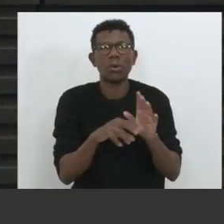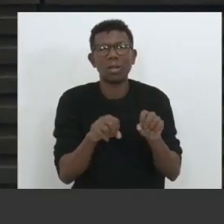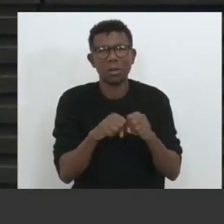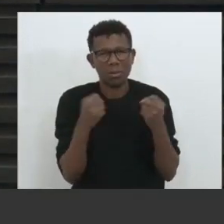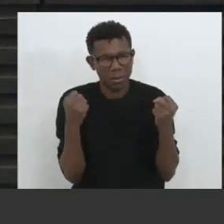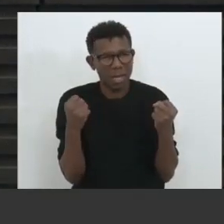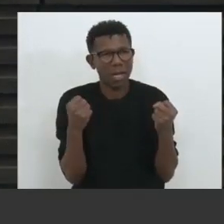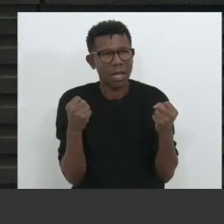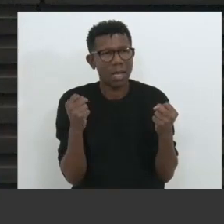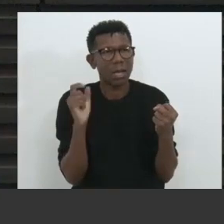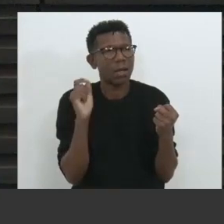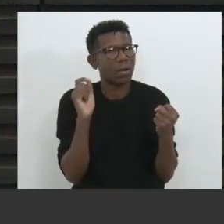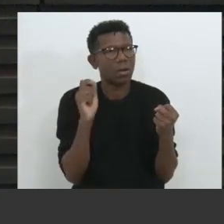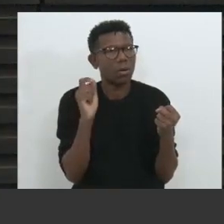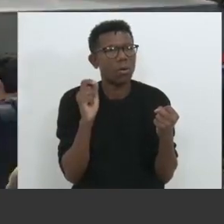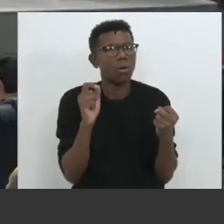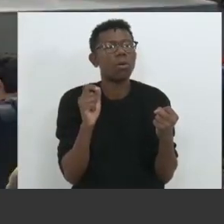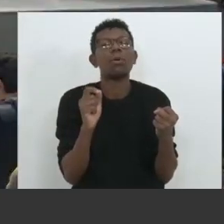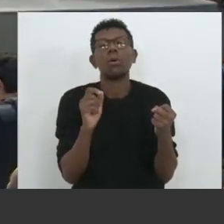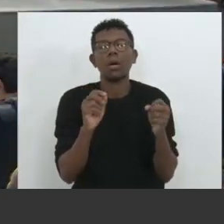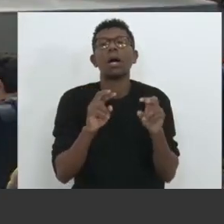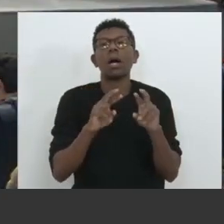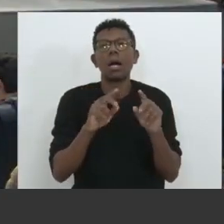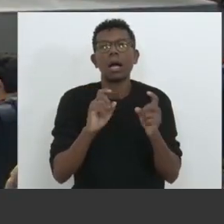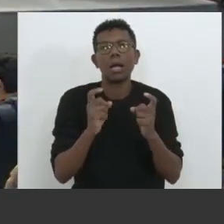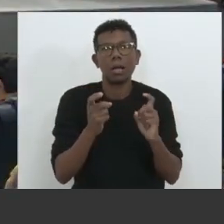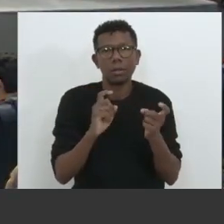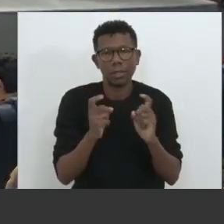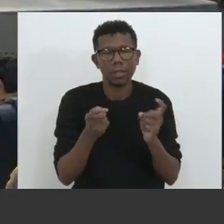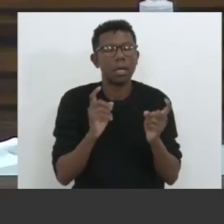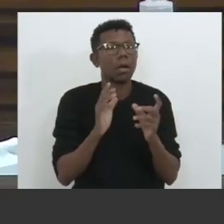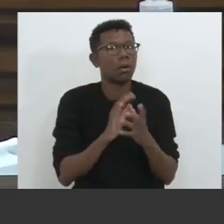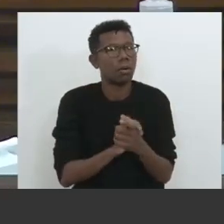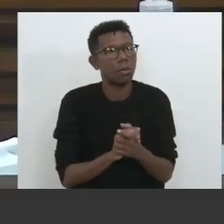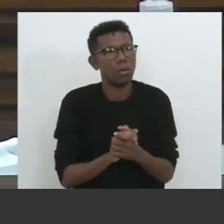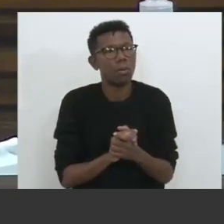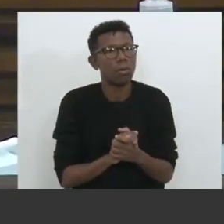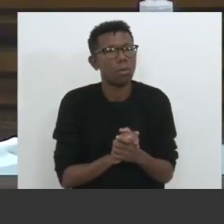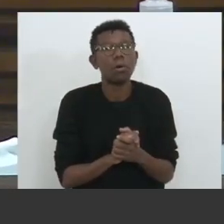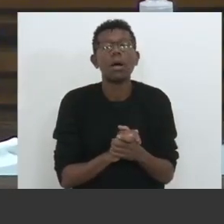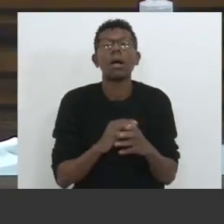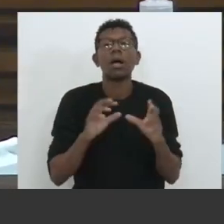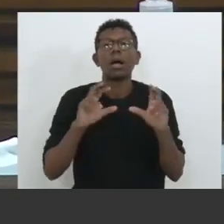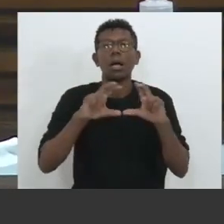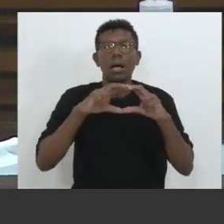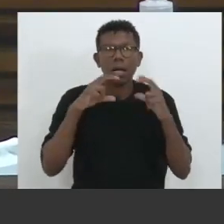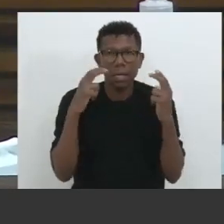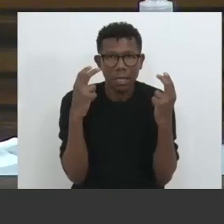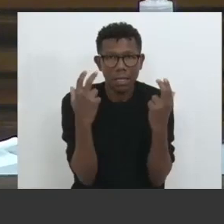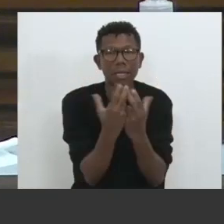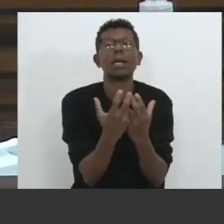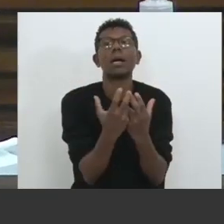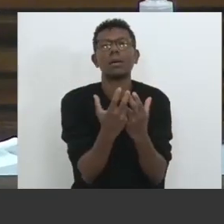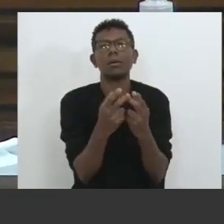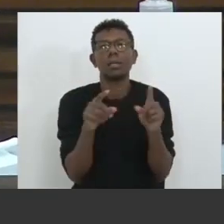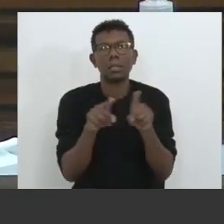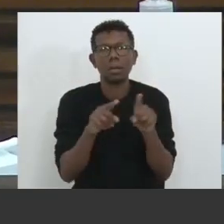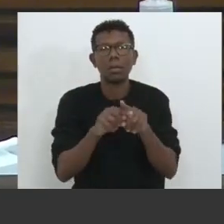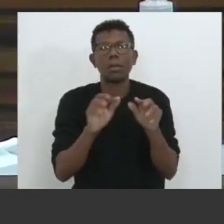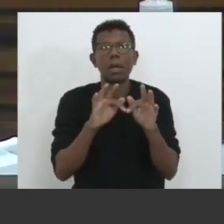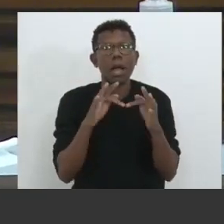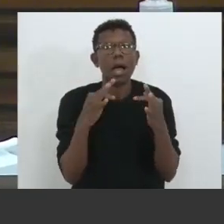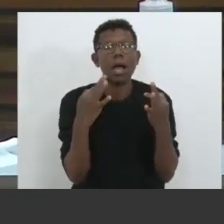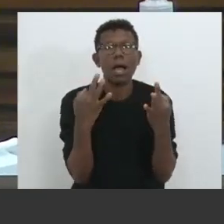essa bela solenidade eu vou em nome da da câmara municipal em nome das famílias dos Mamonas eu vou